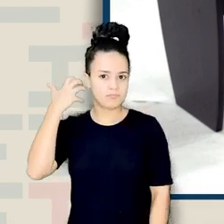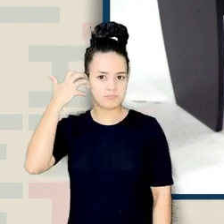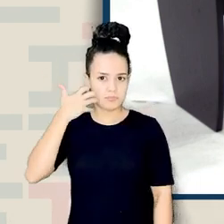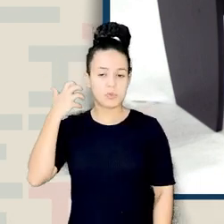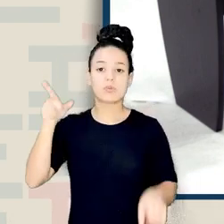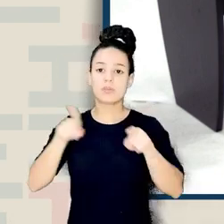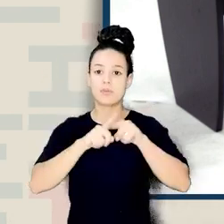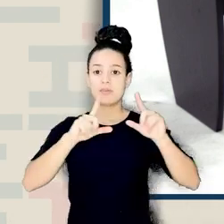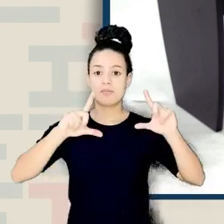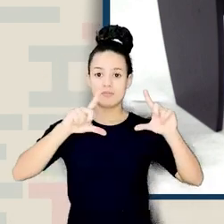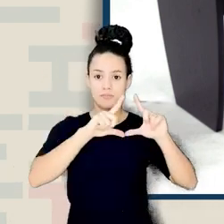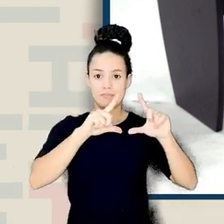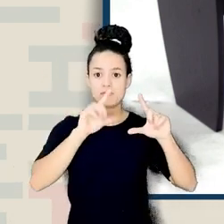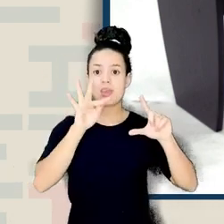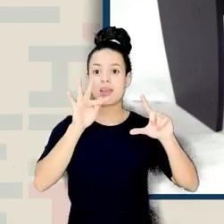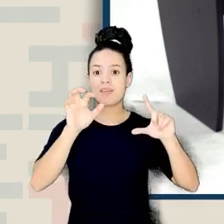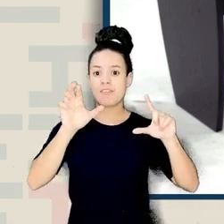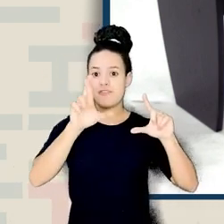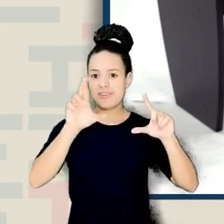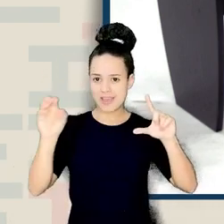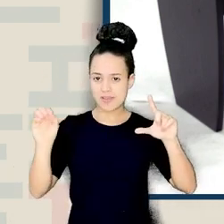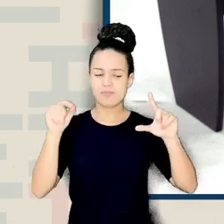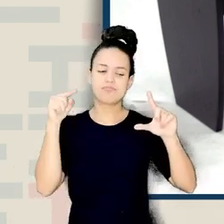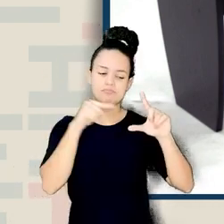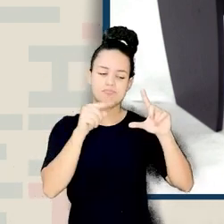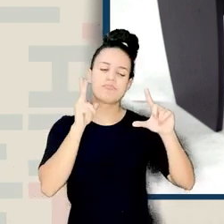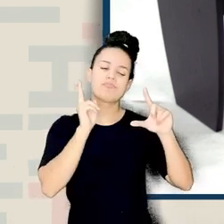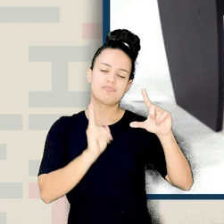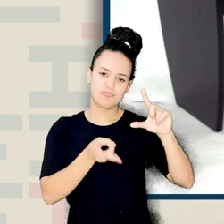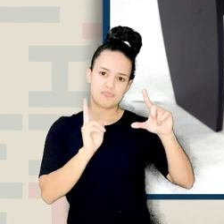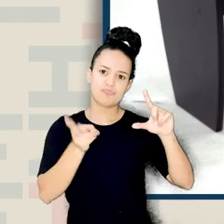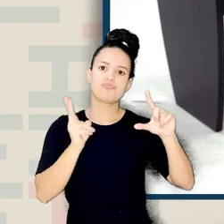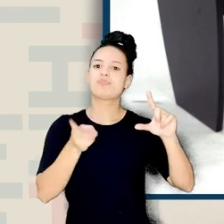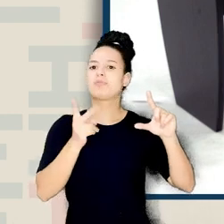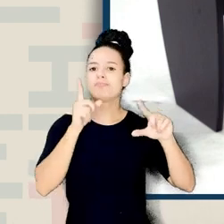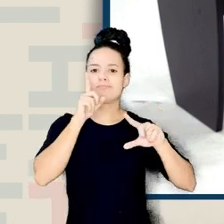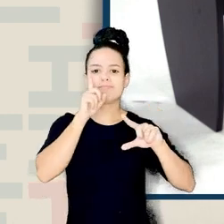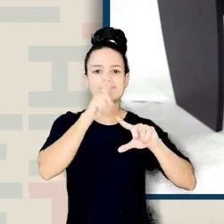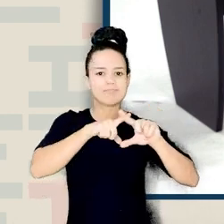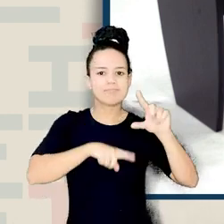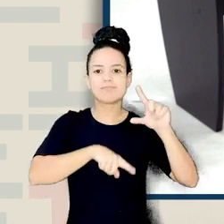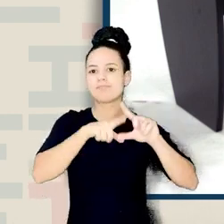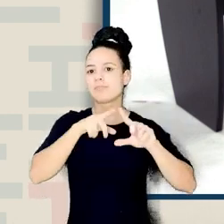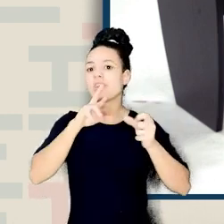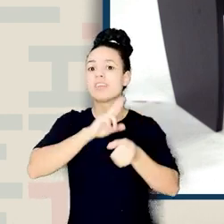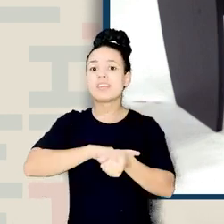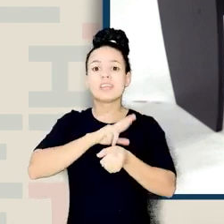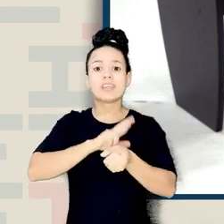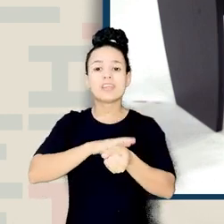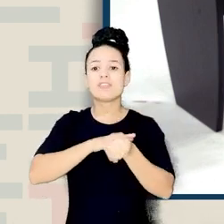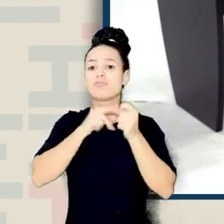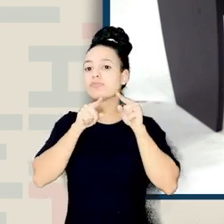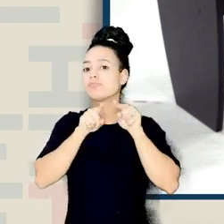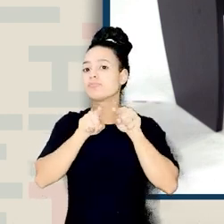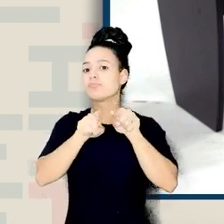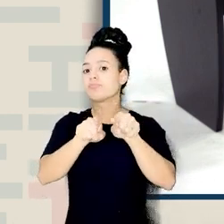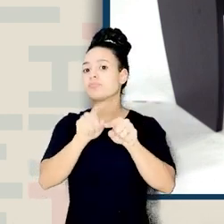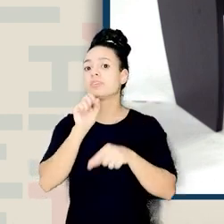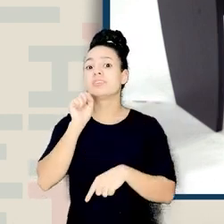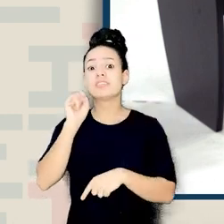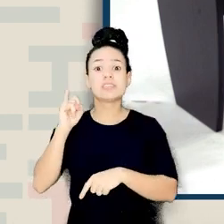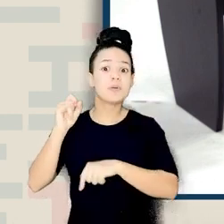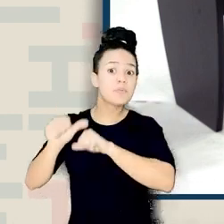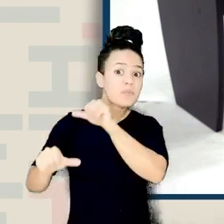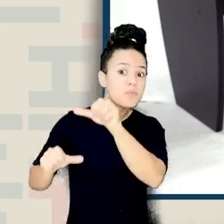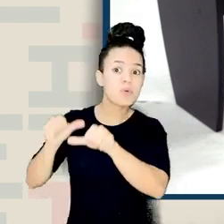maracatu vai manter também a mesma construção rítmica, seguindo apenas se tiver alguma mudança no